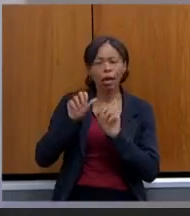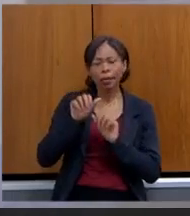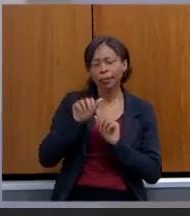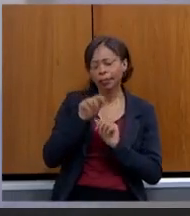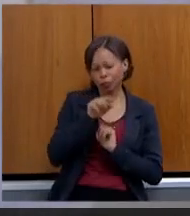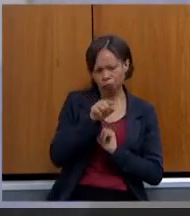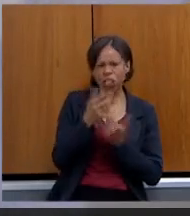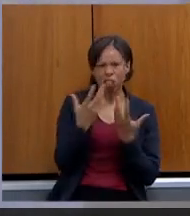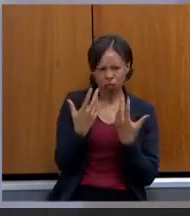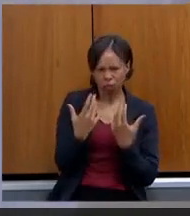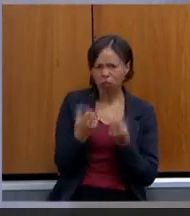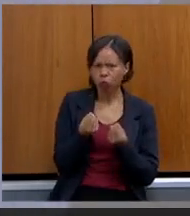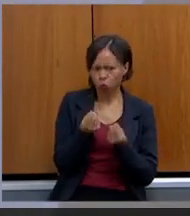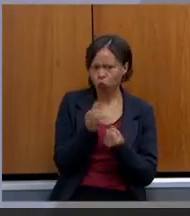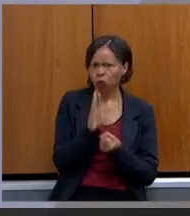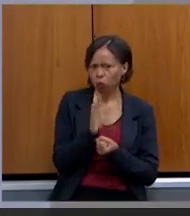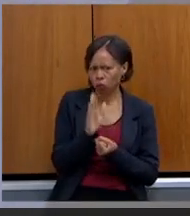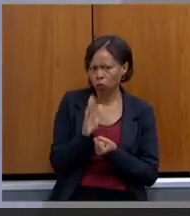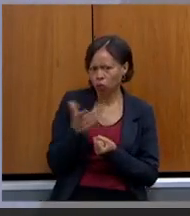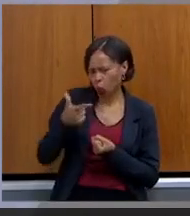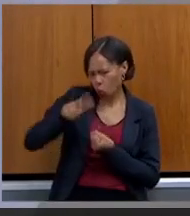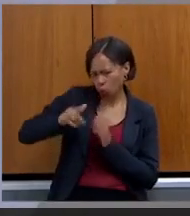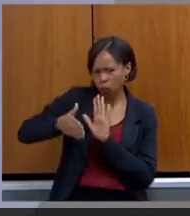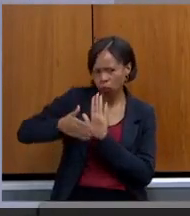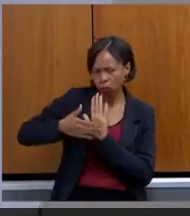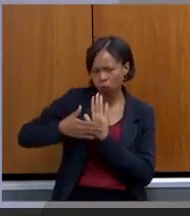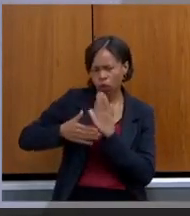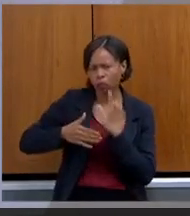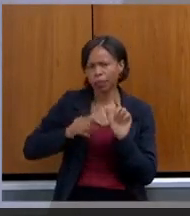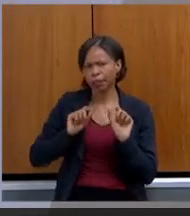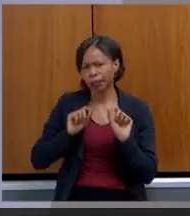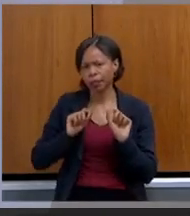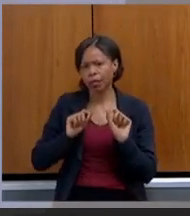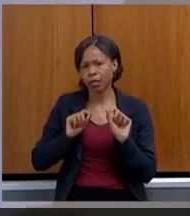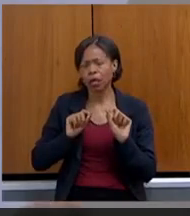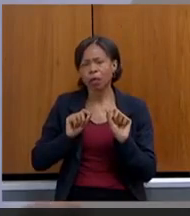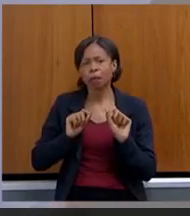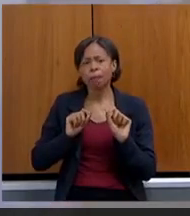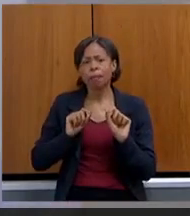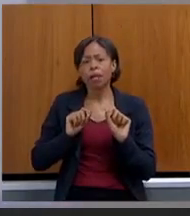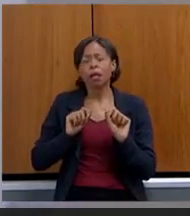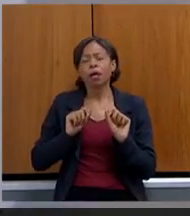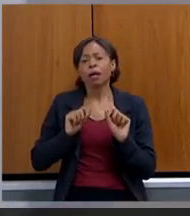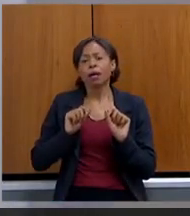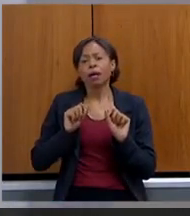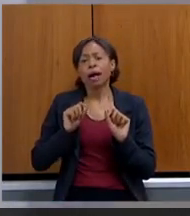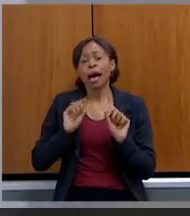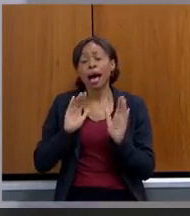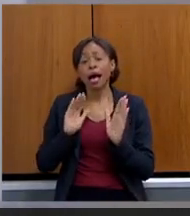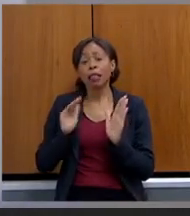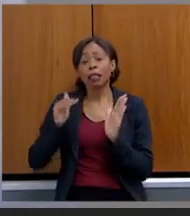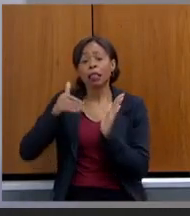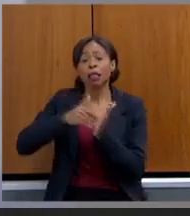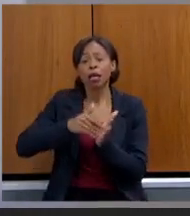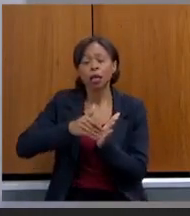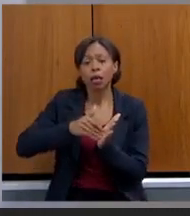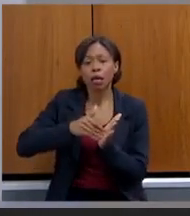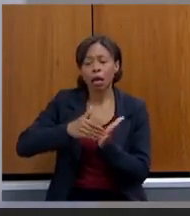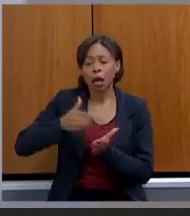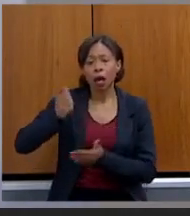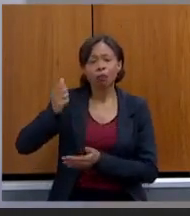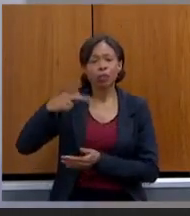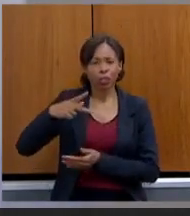E muito de uma maneira muito bacana até aposentadoria o servidor efetivo